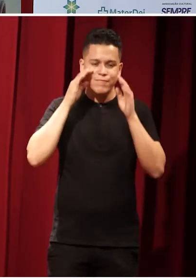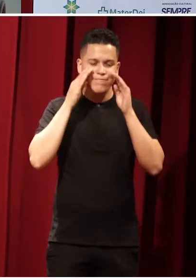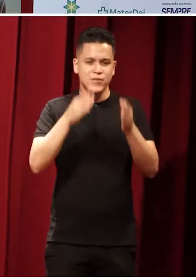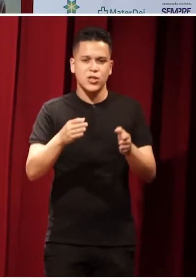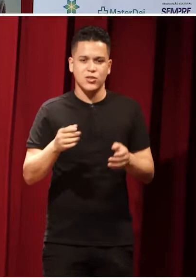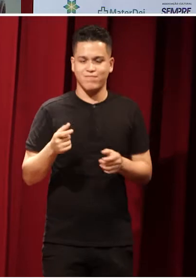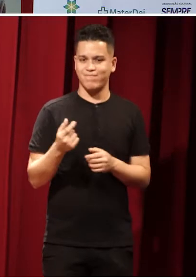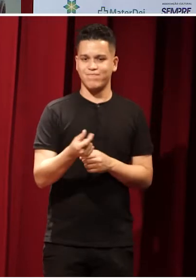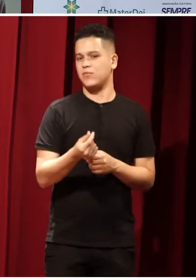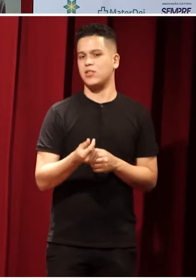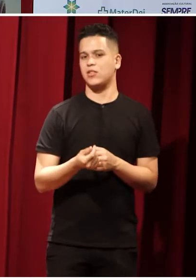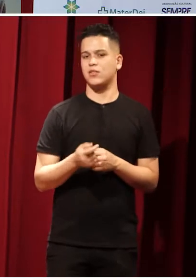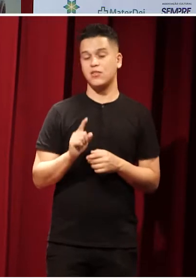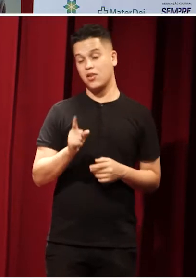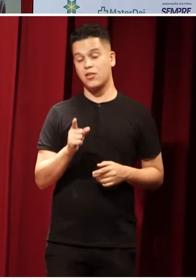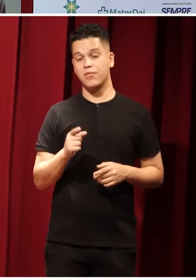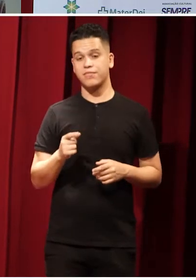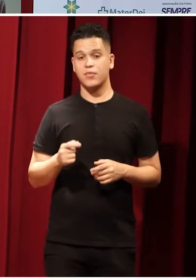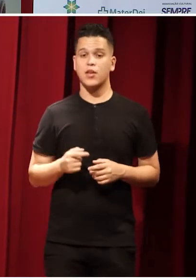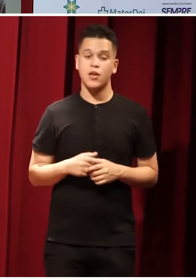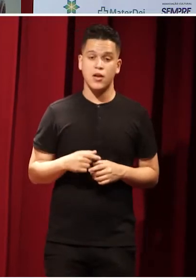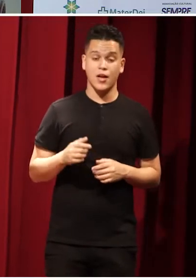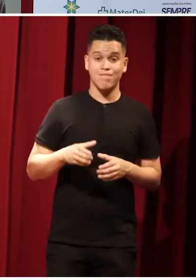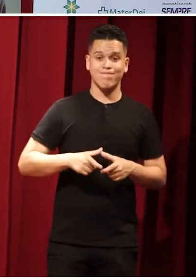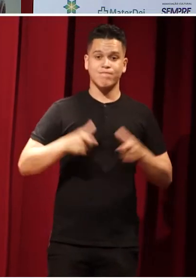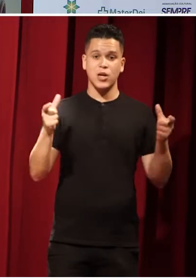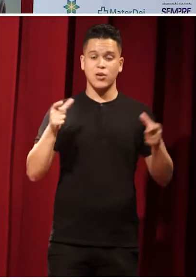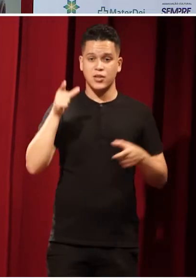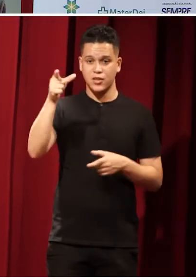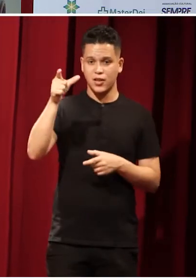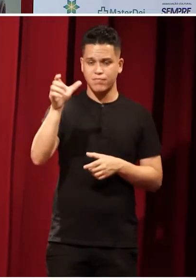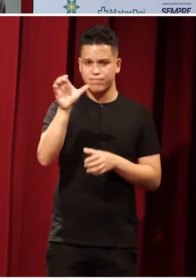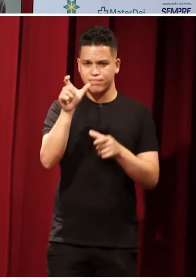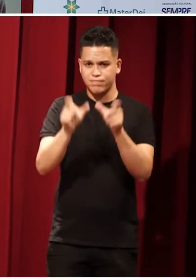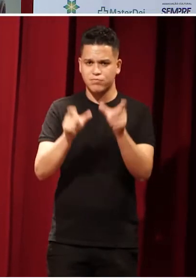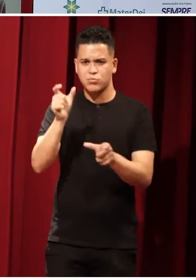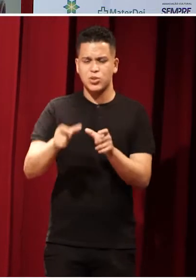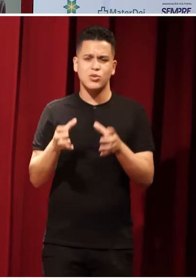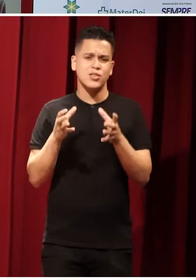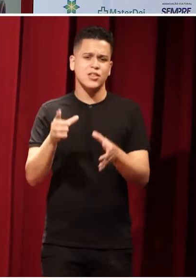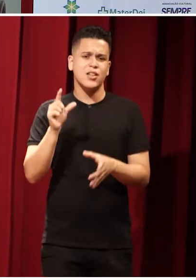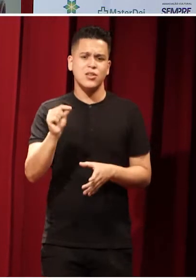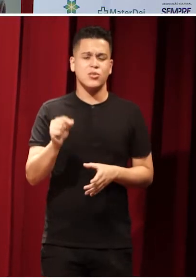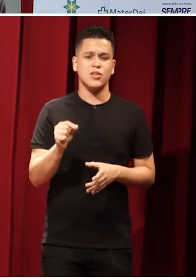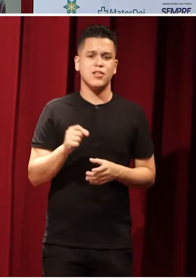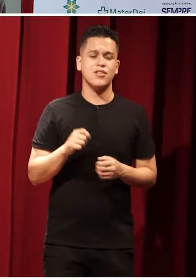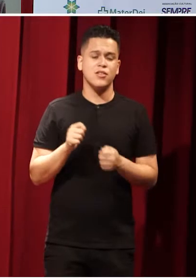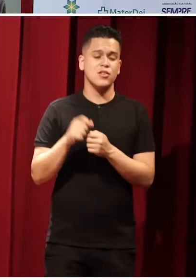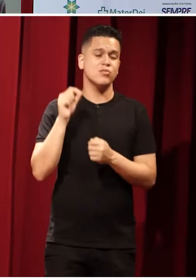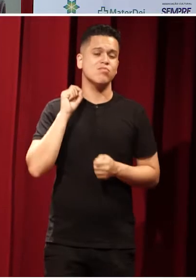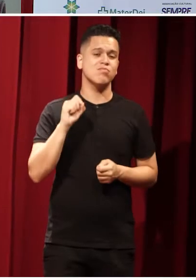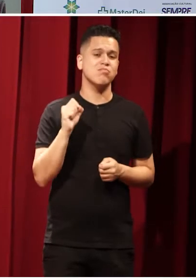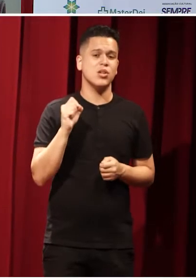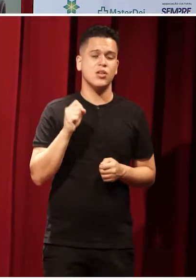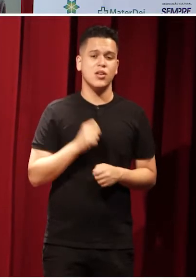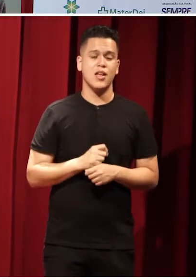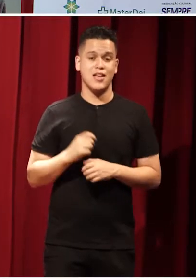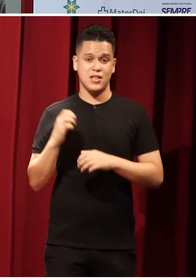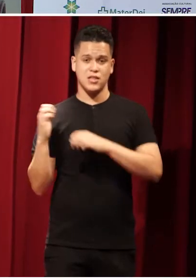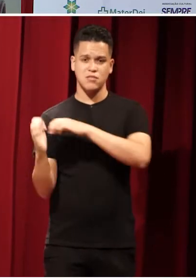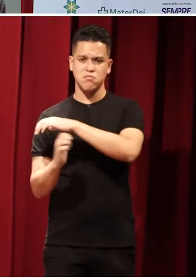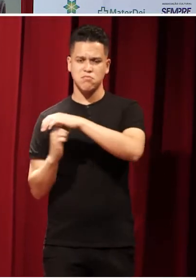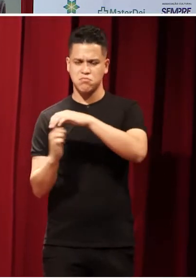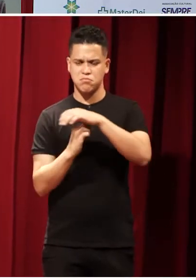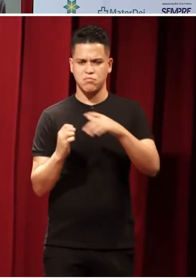muito curioso. O que mais os ativistas da Amazônia querem nos dias de hoje é fazer com